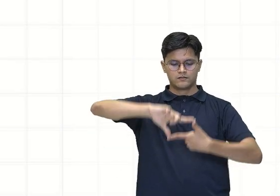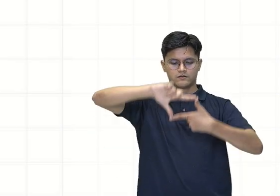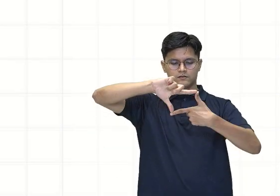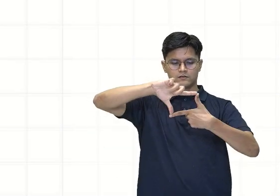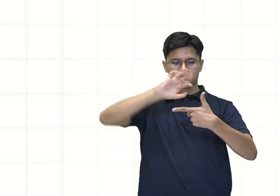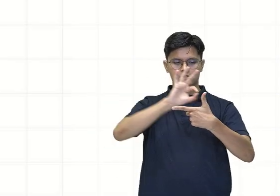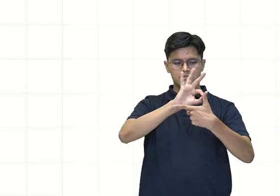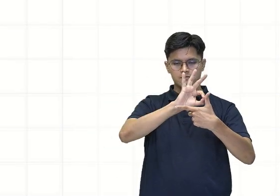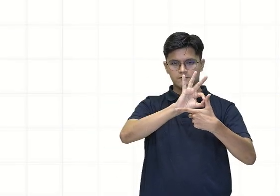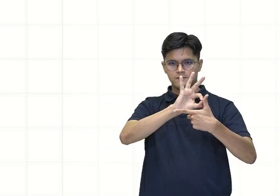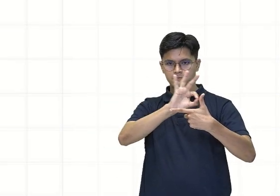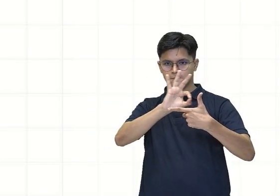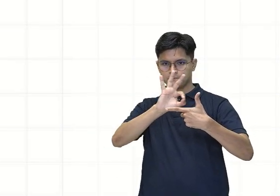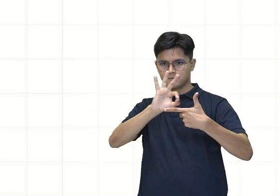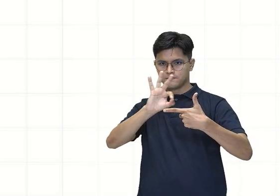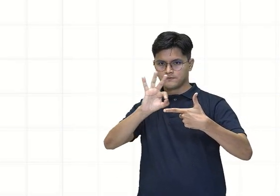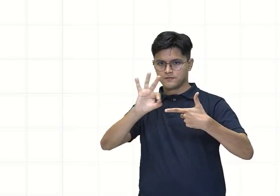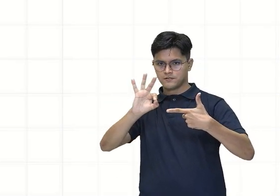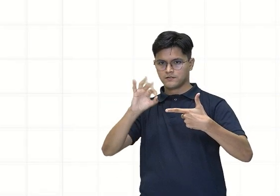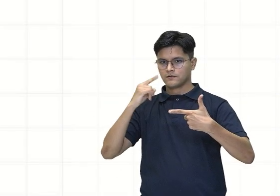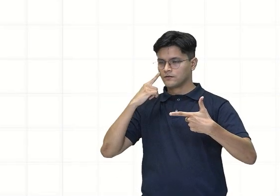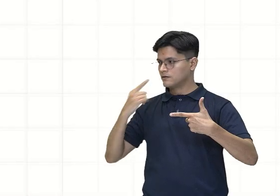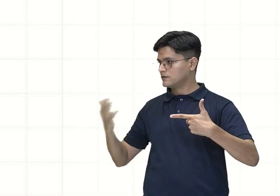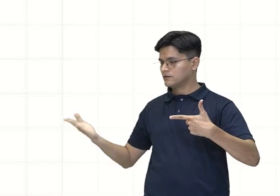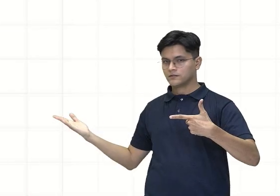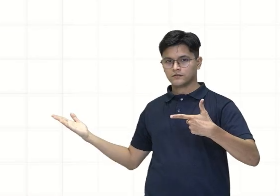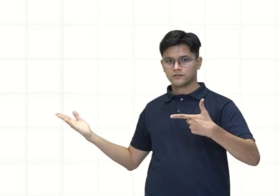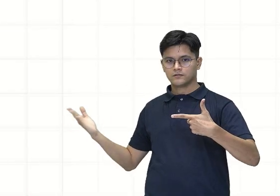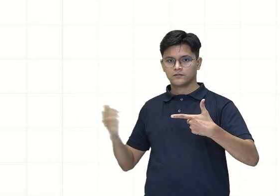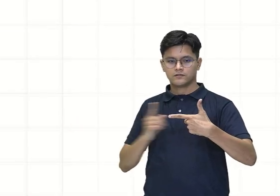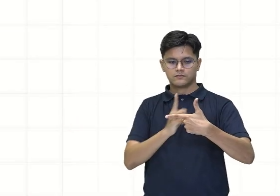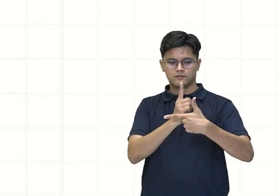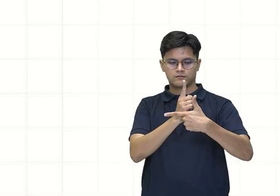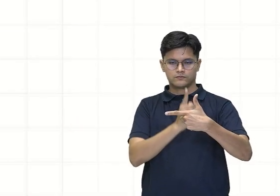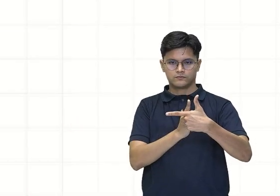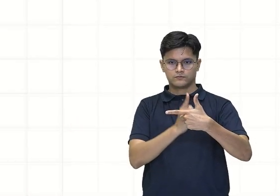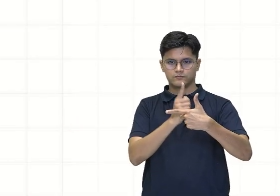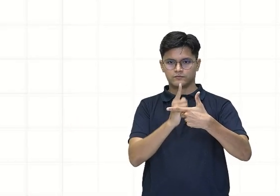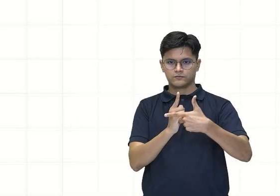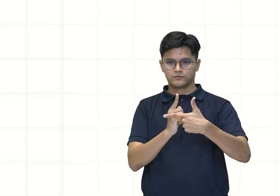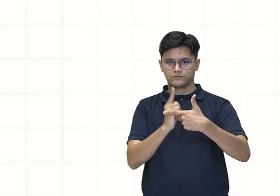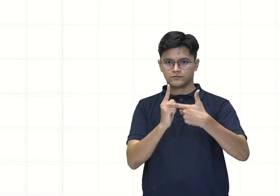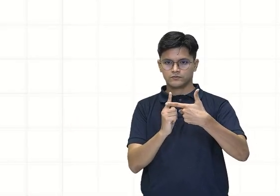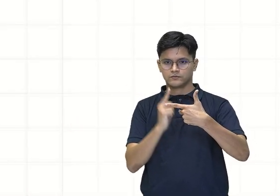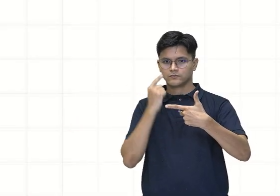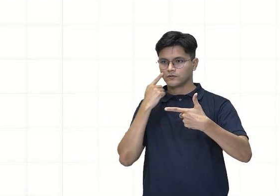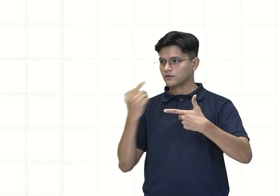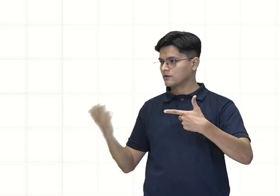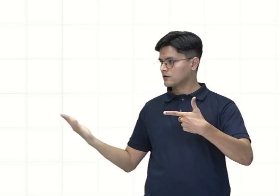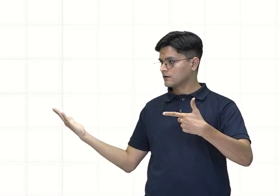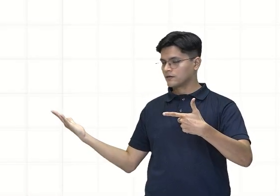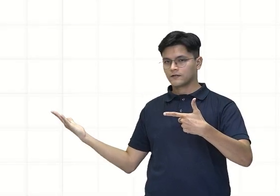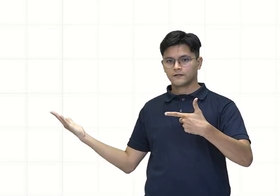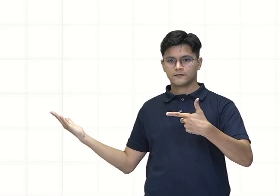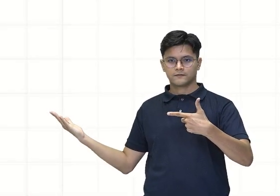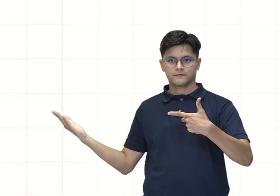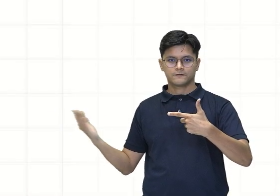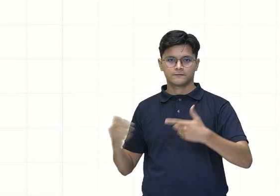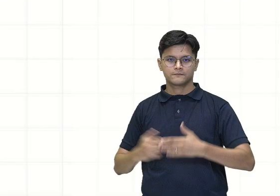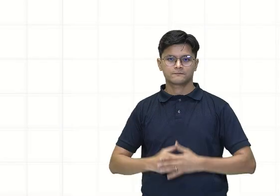passando a linha aqui na minha vertical agora.